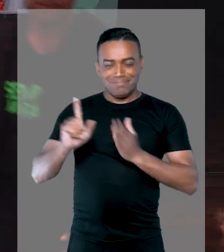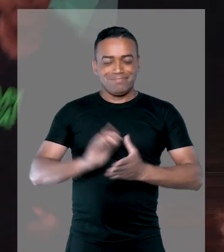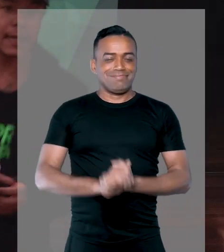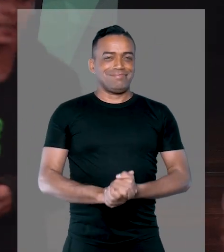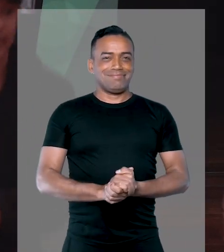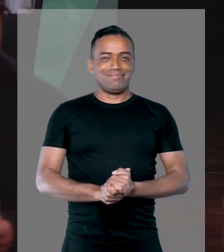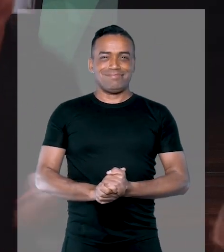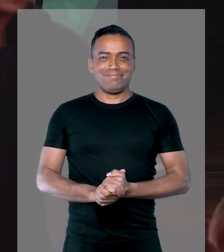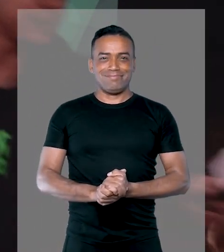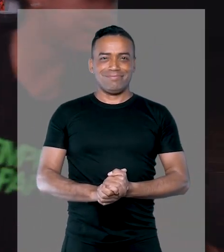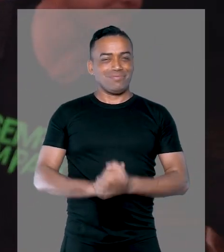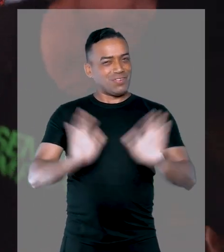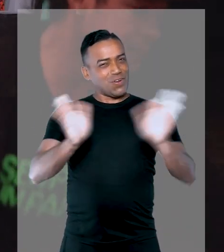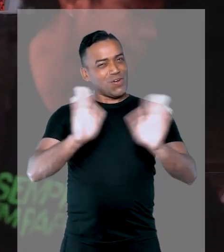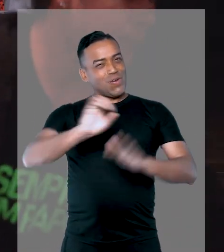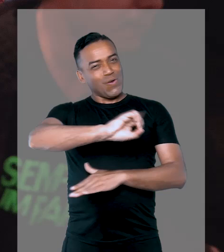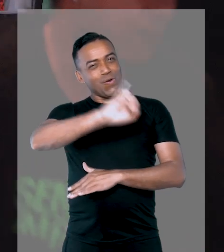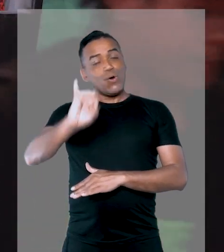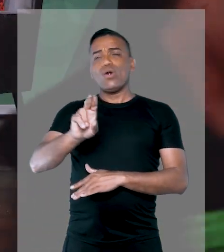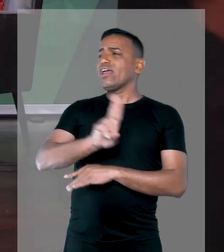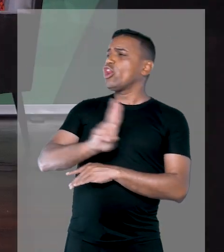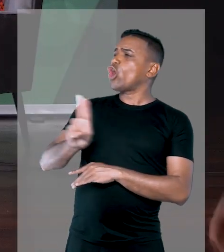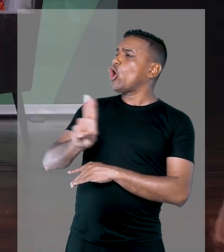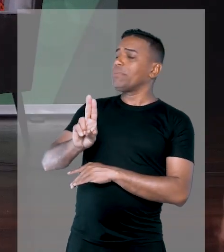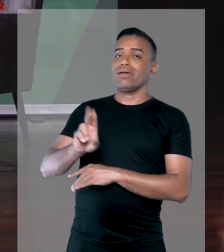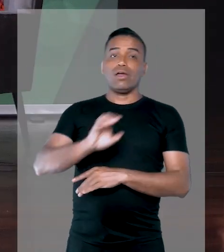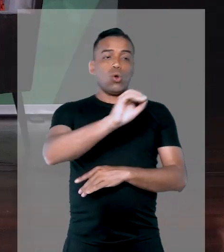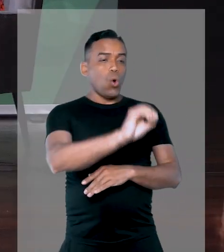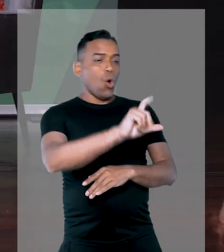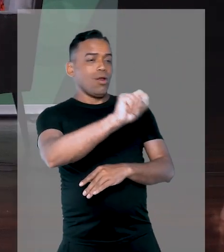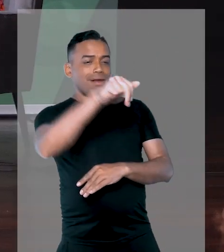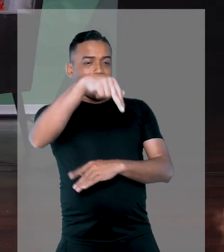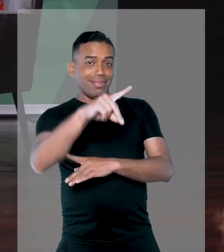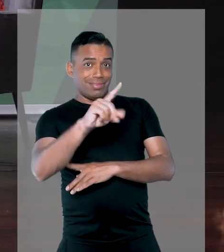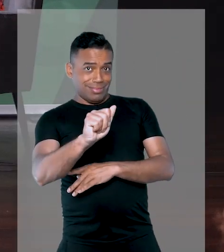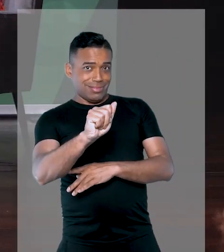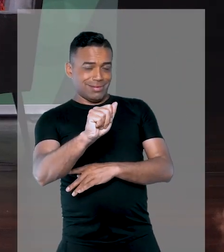pergunta. Oi, qual o seu nome? Oi, meu nome é Luana.